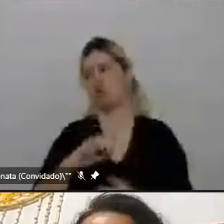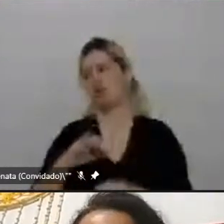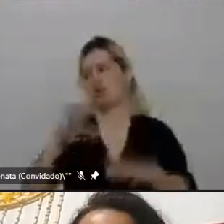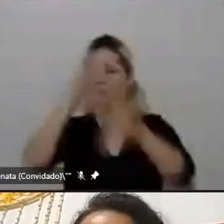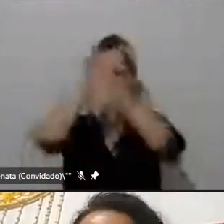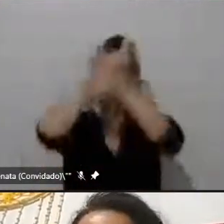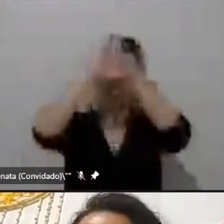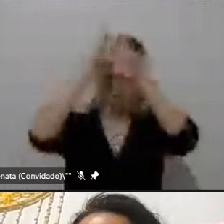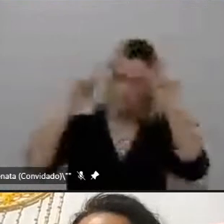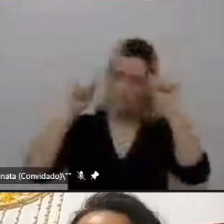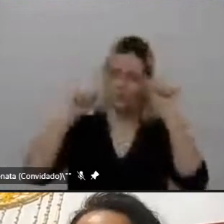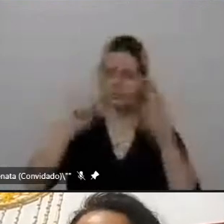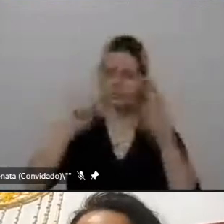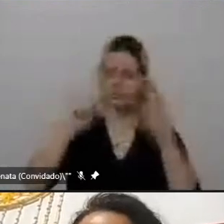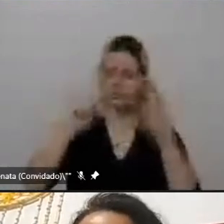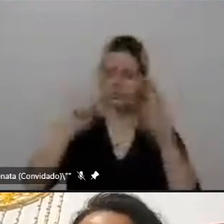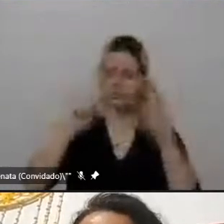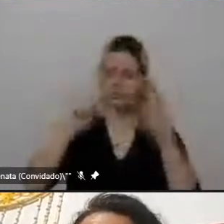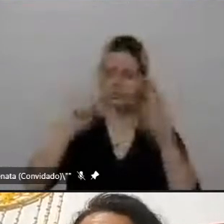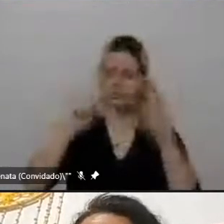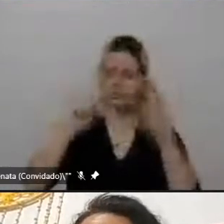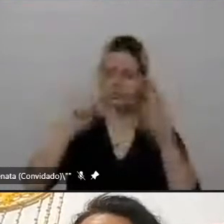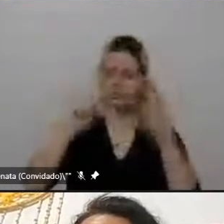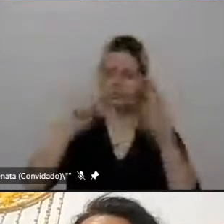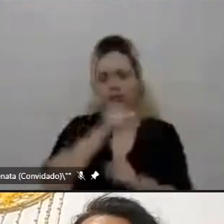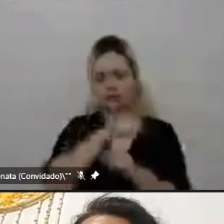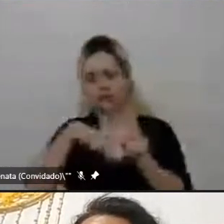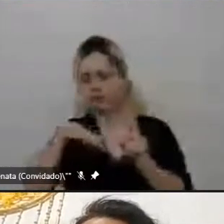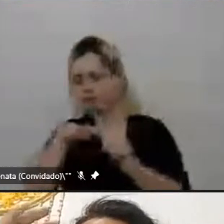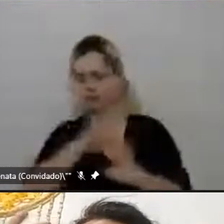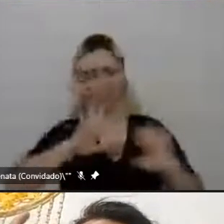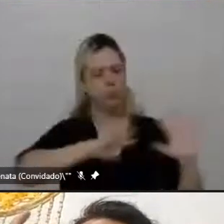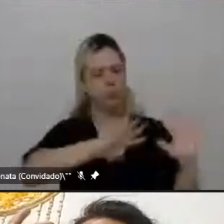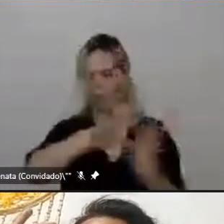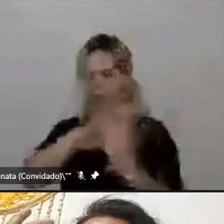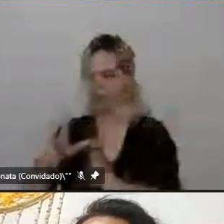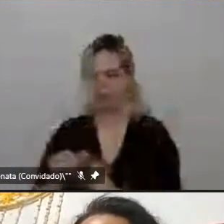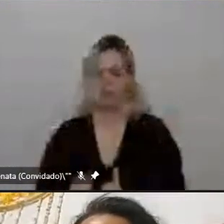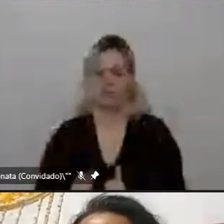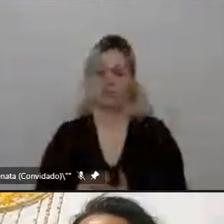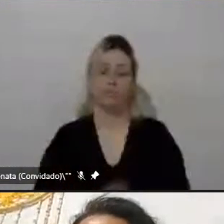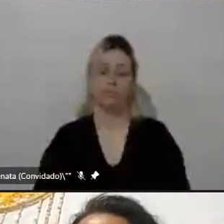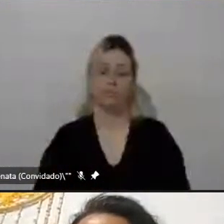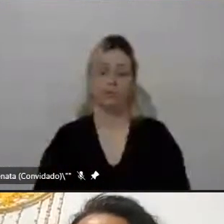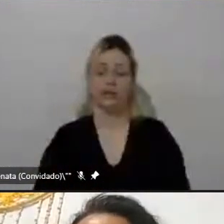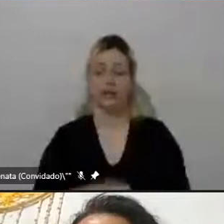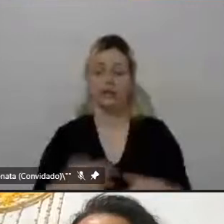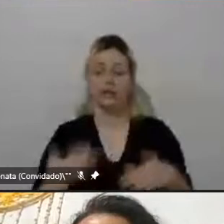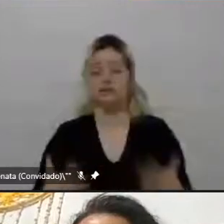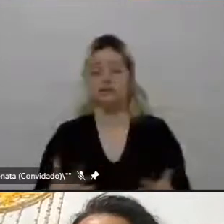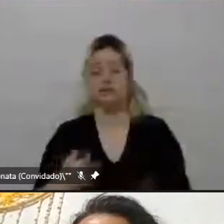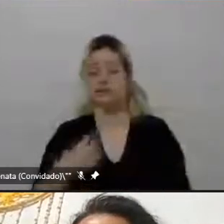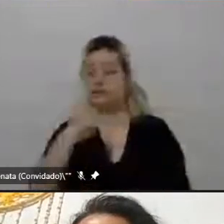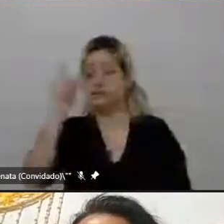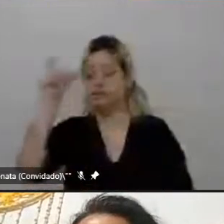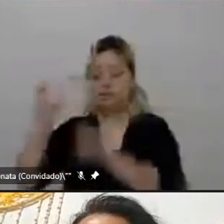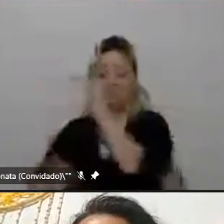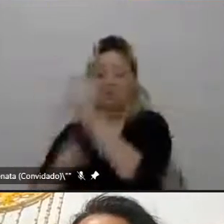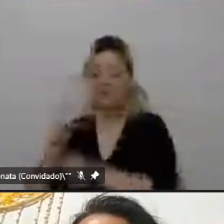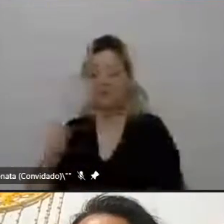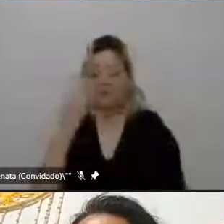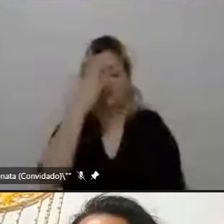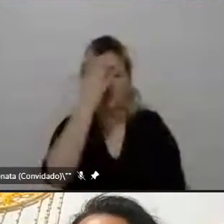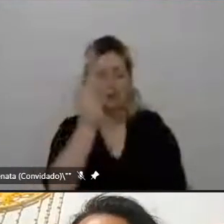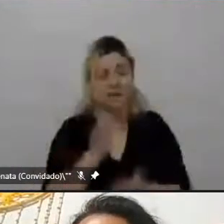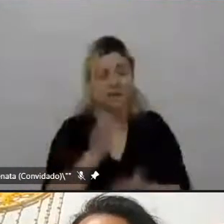o negro, com, enfim, de uma forma geral. E o povo nem sabe, né? Ele destruiu, acabou